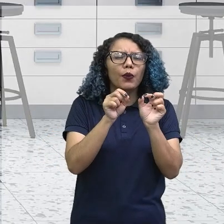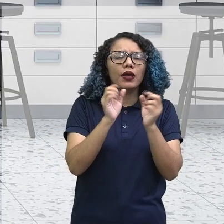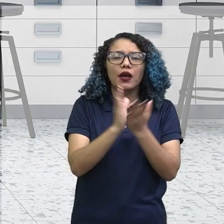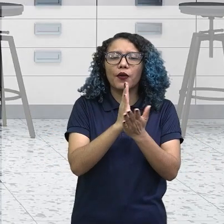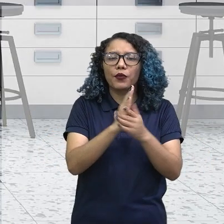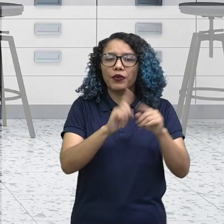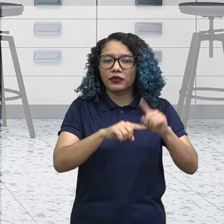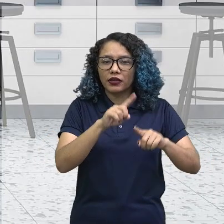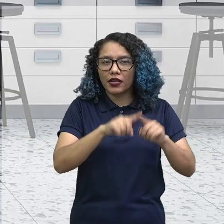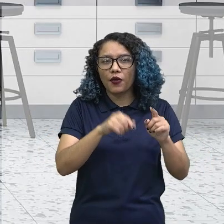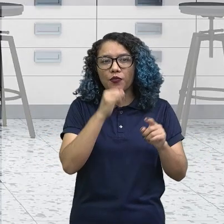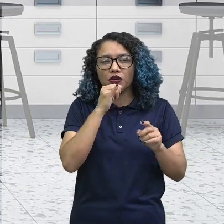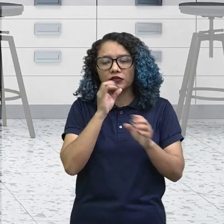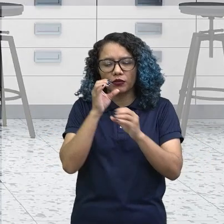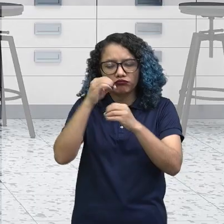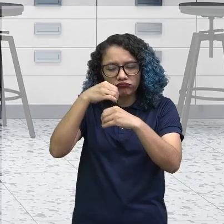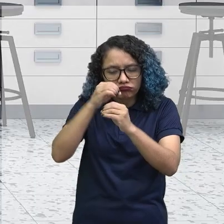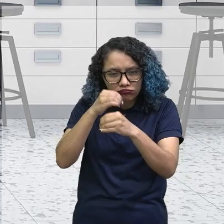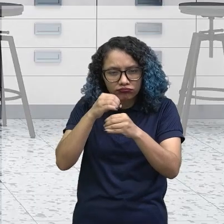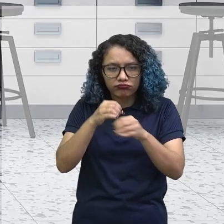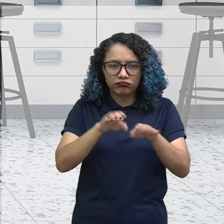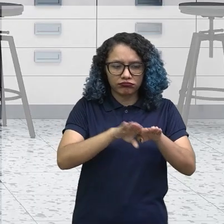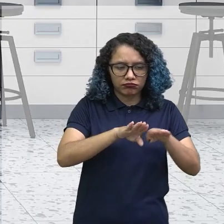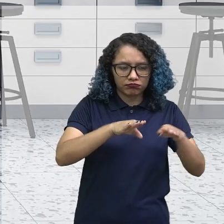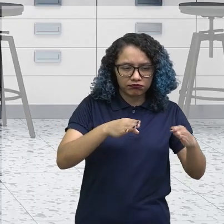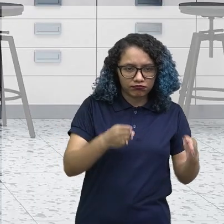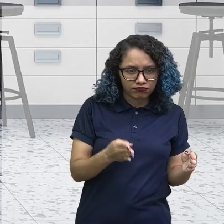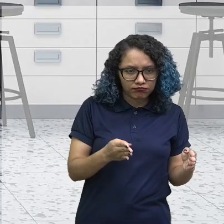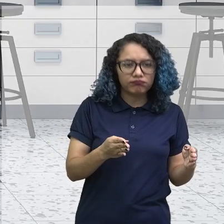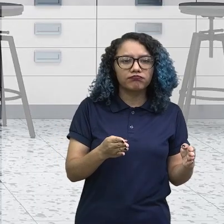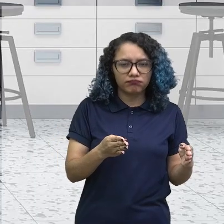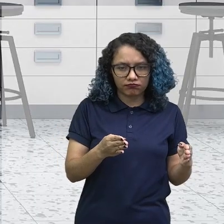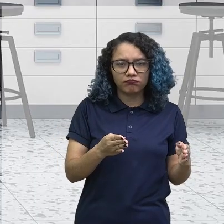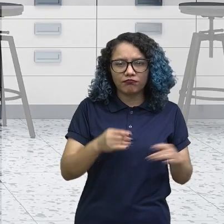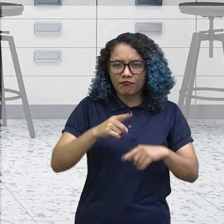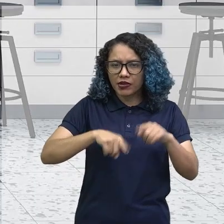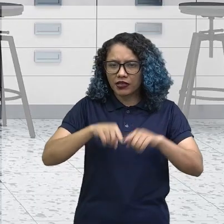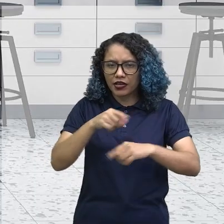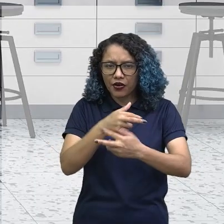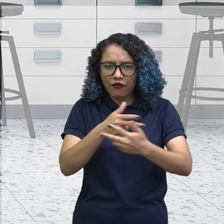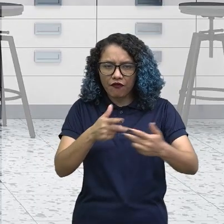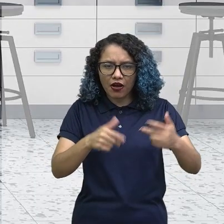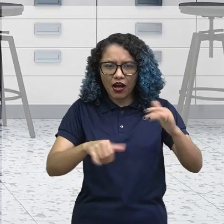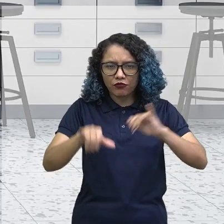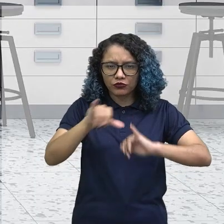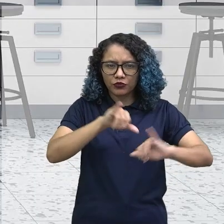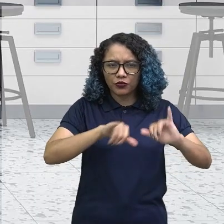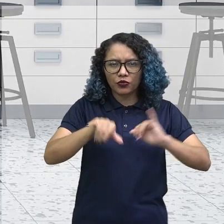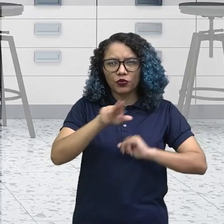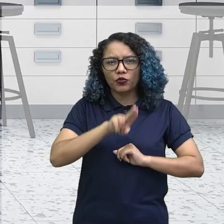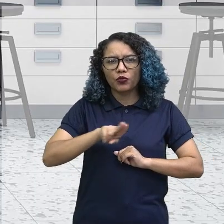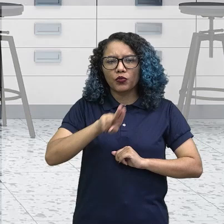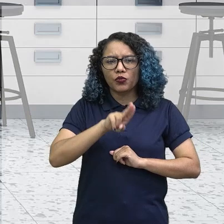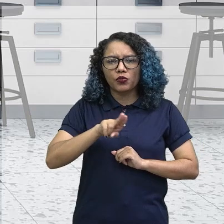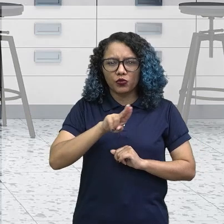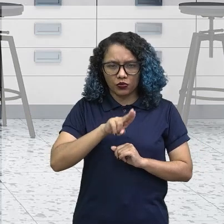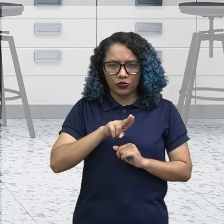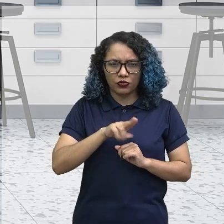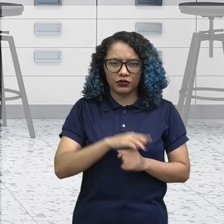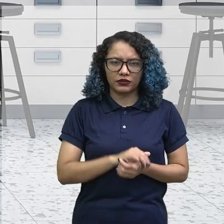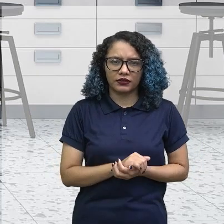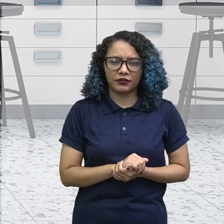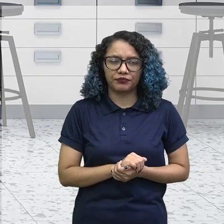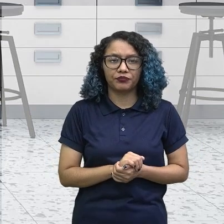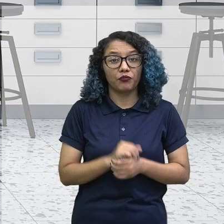como microscópio, bancada, né? Equipamentos de laboratórios que são utilizados por diferentes tipos